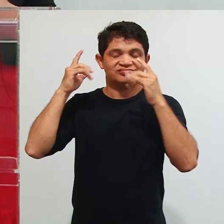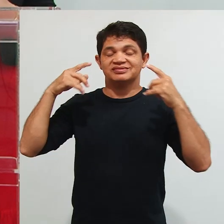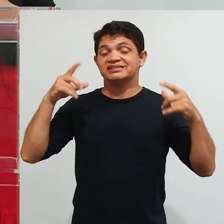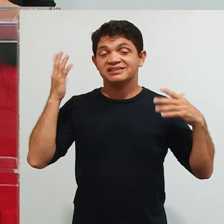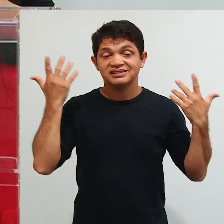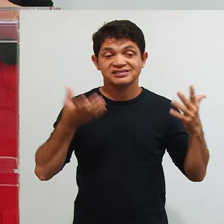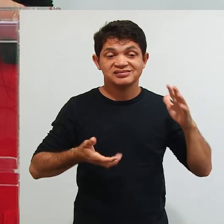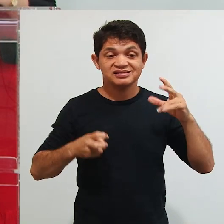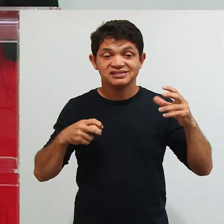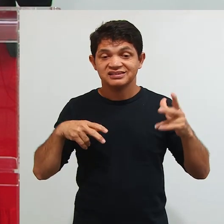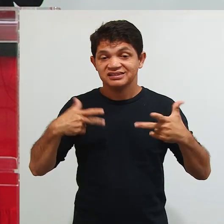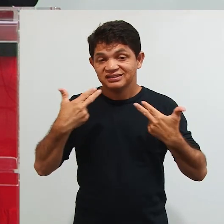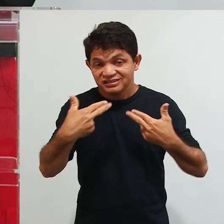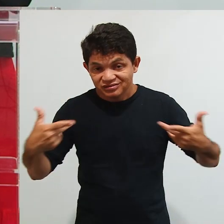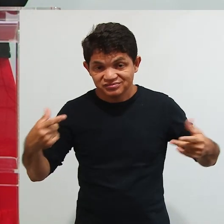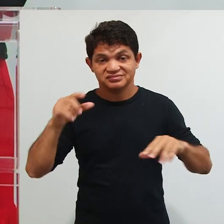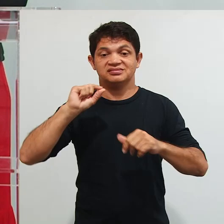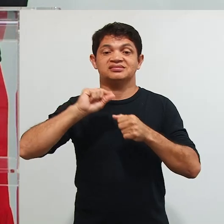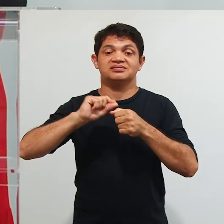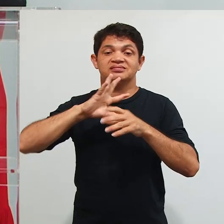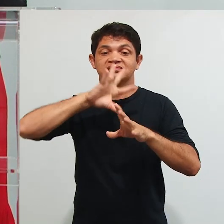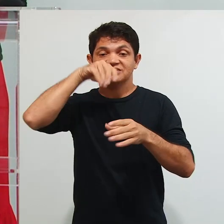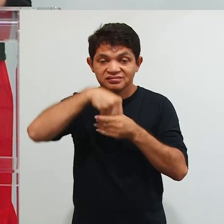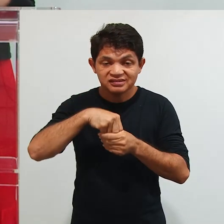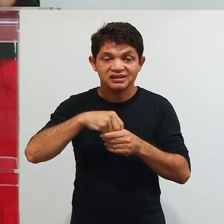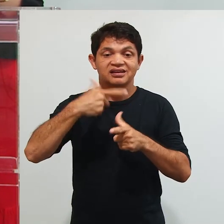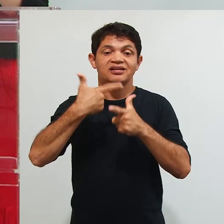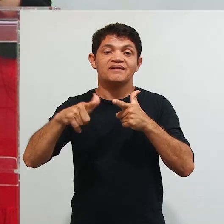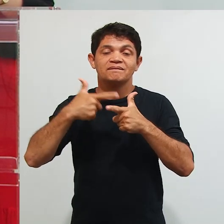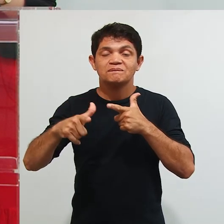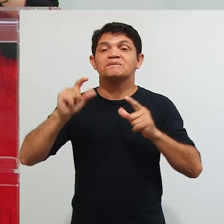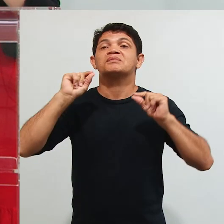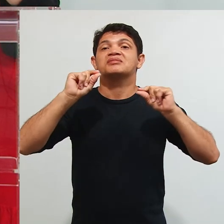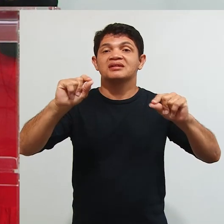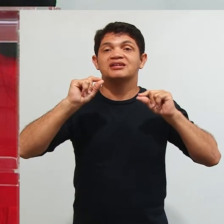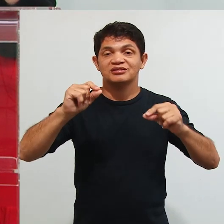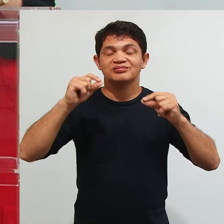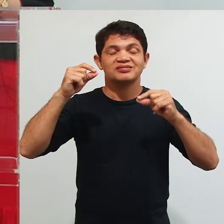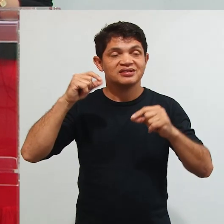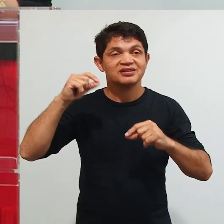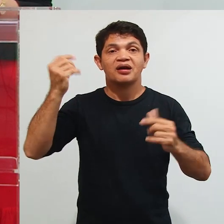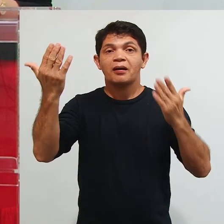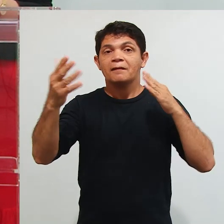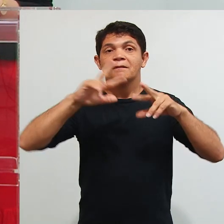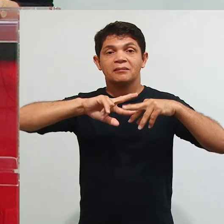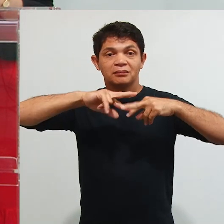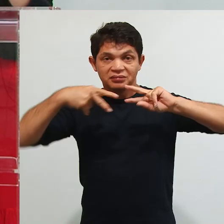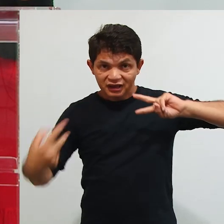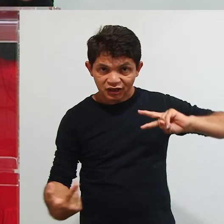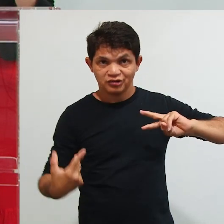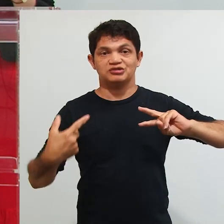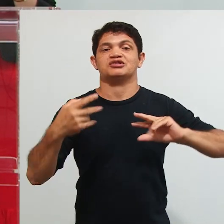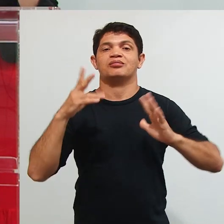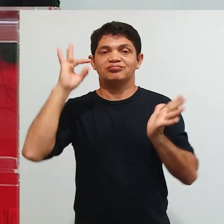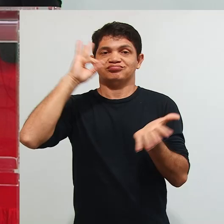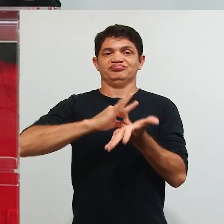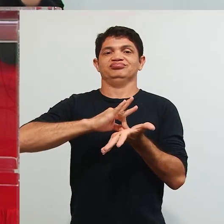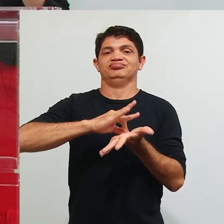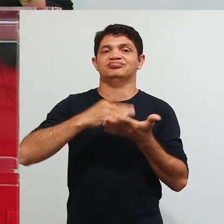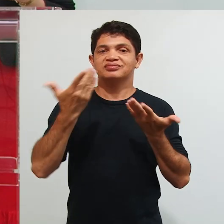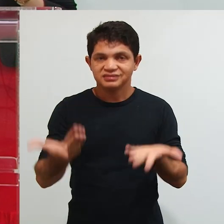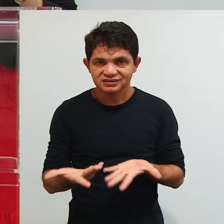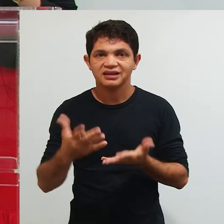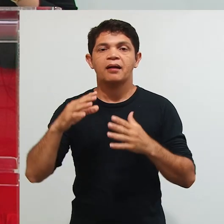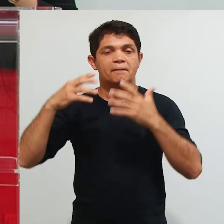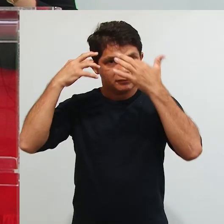que ela pode estar enfrentando naquele certo momento, mas não é algo biologicamente mesmo, não é algo biológico como